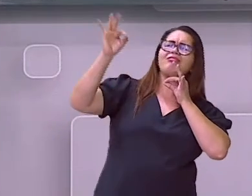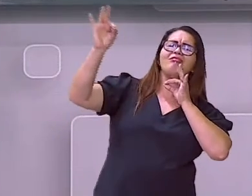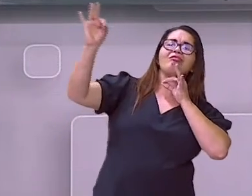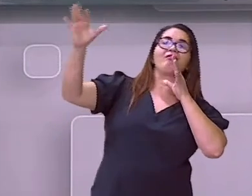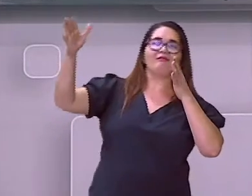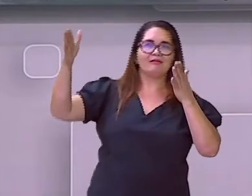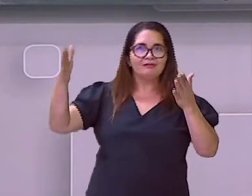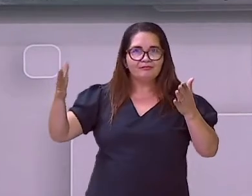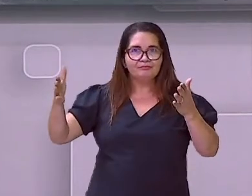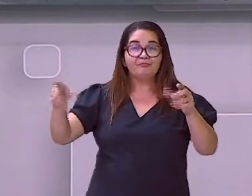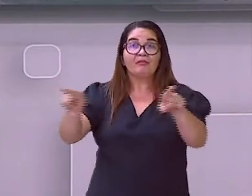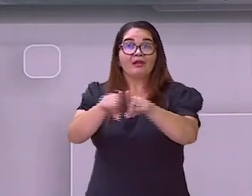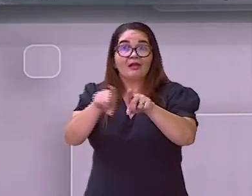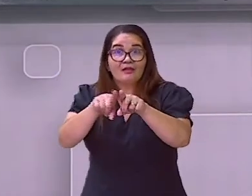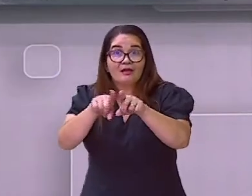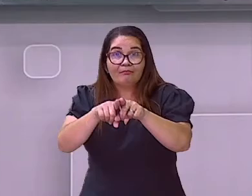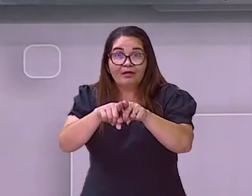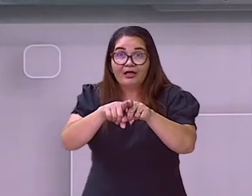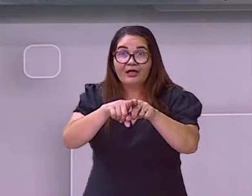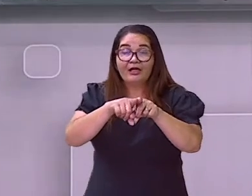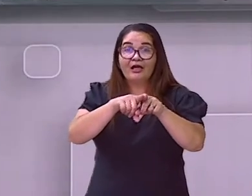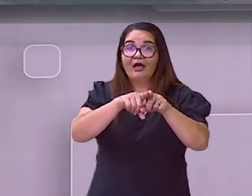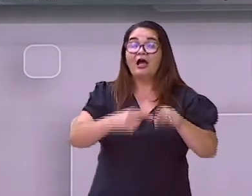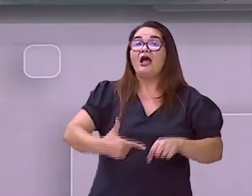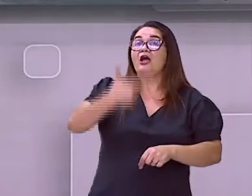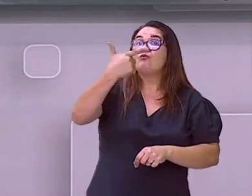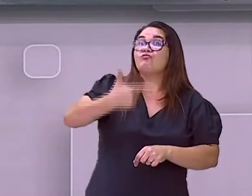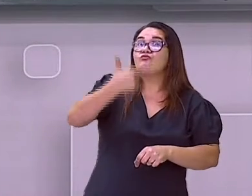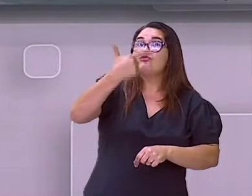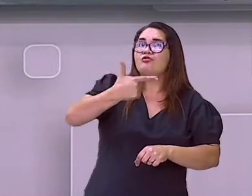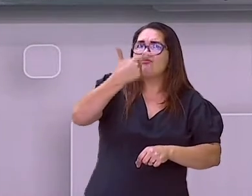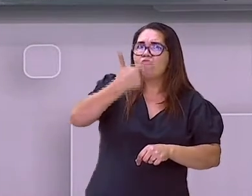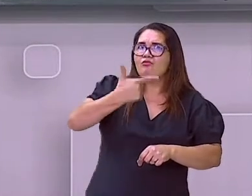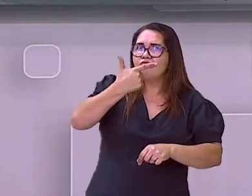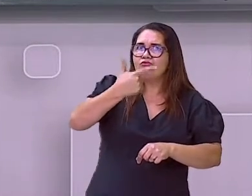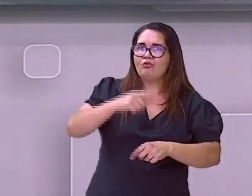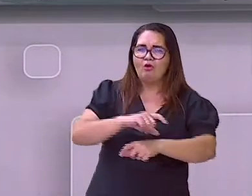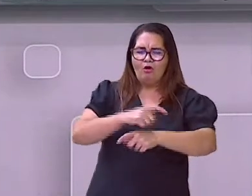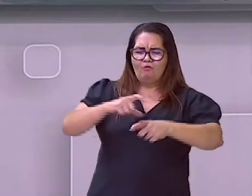segundo maior em extensão.